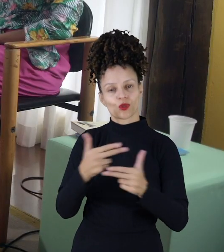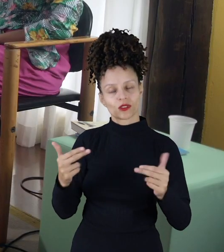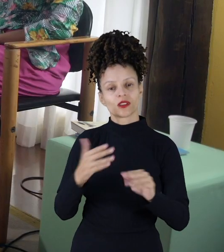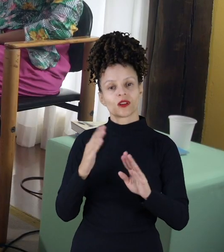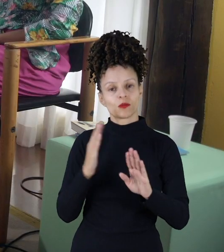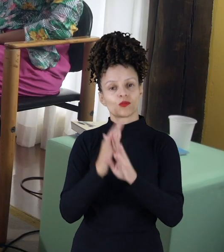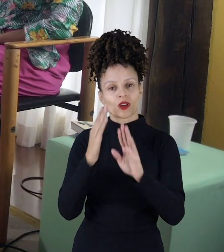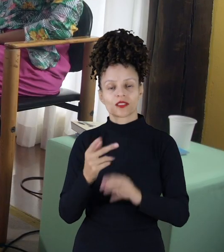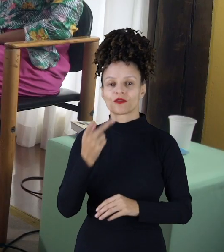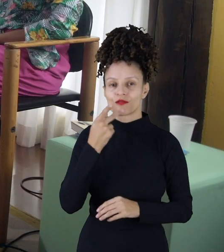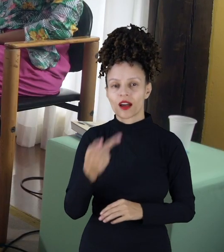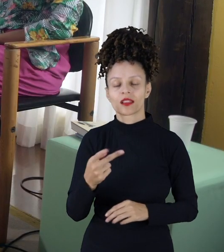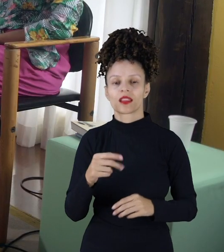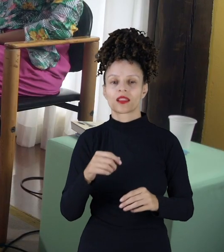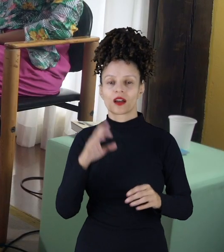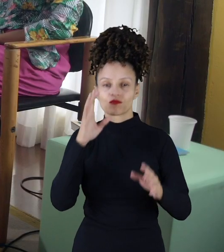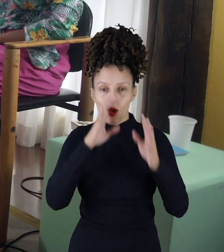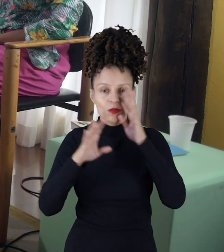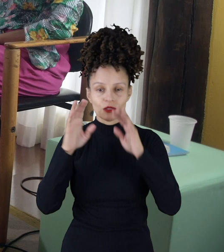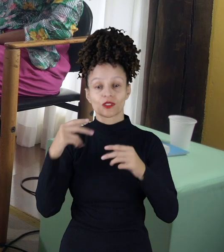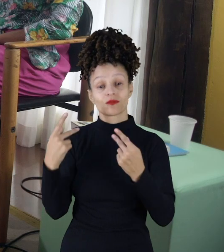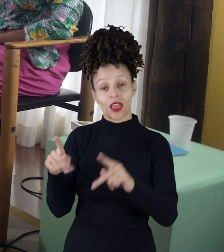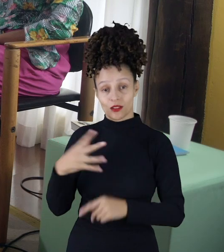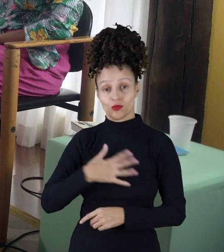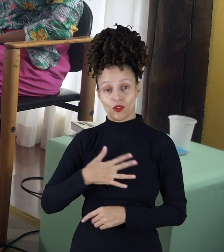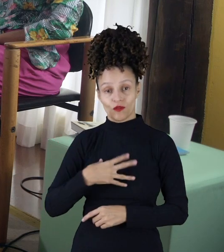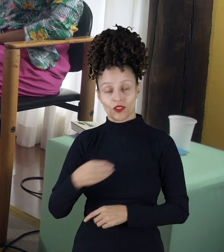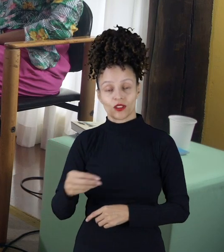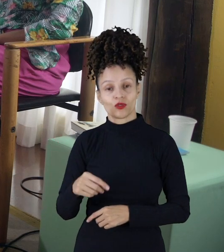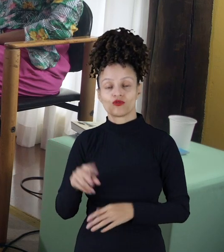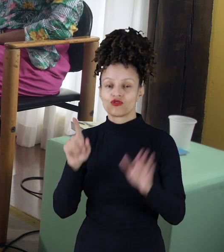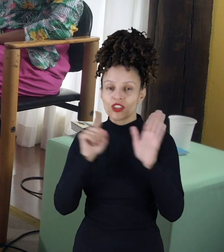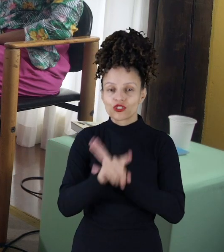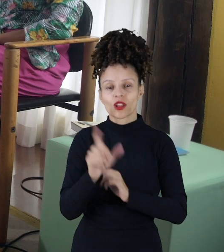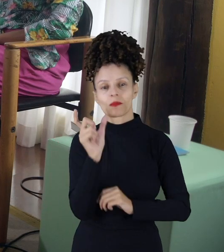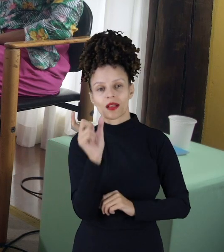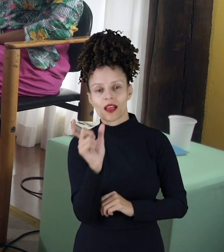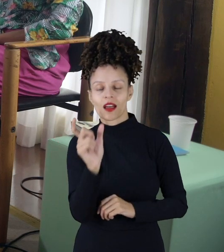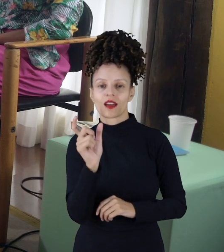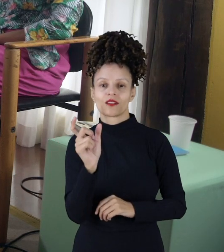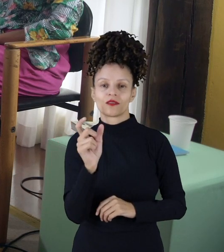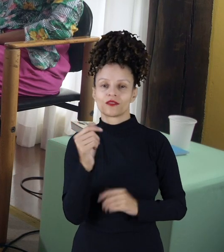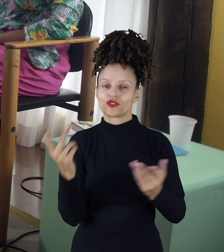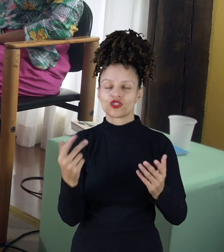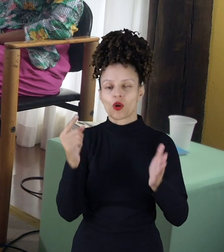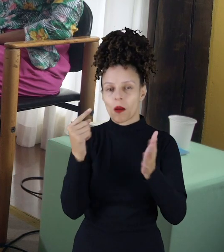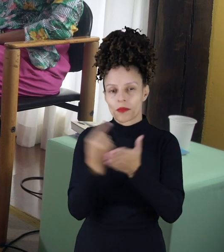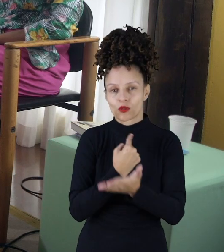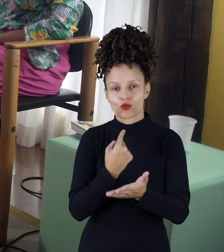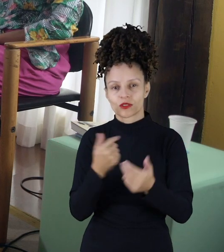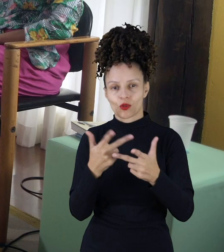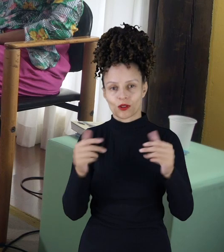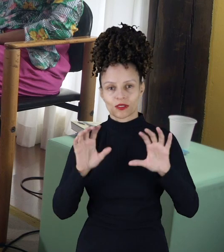Várias coisas aqui vieram de falas, de observações dele mesmo, né? De questionar uma palavra,